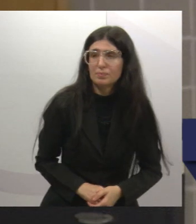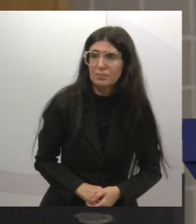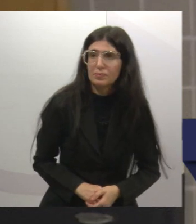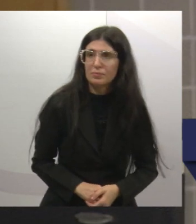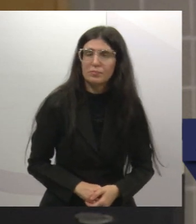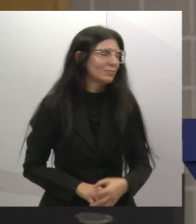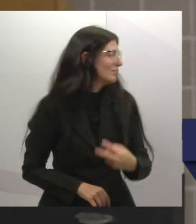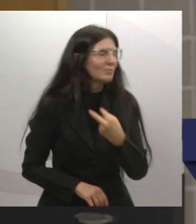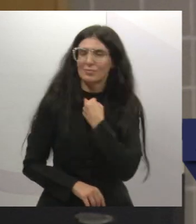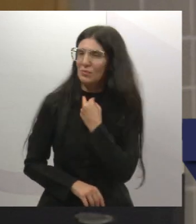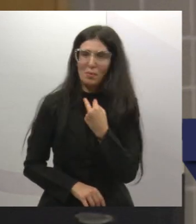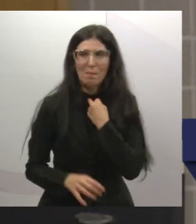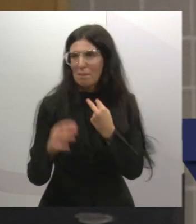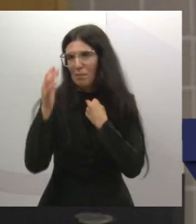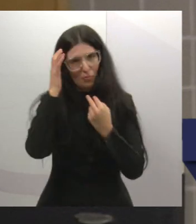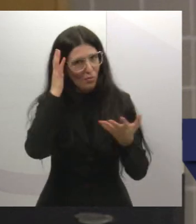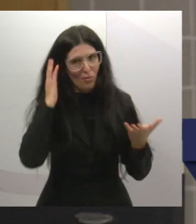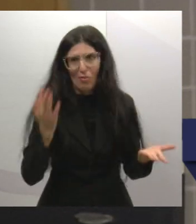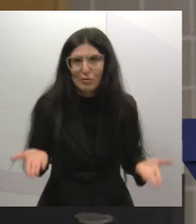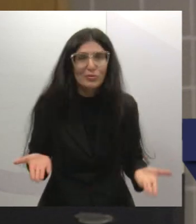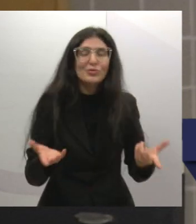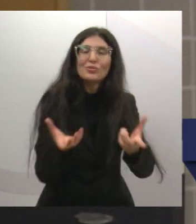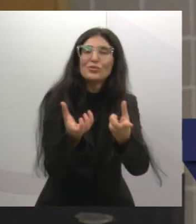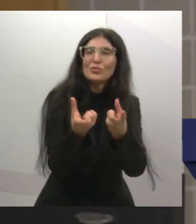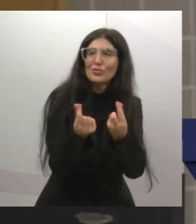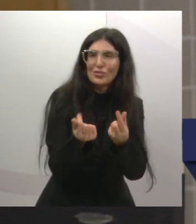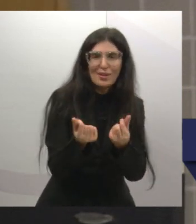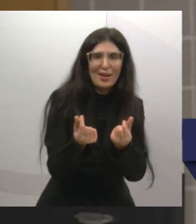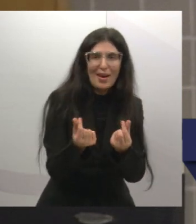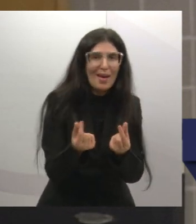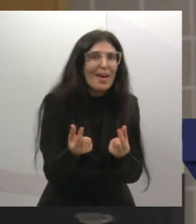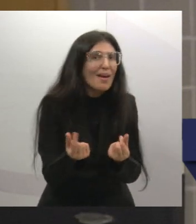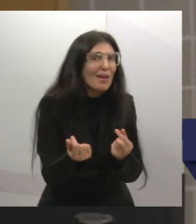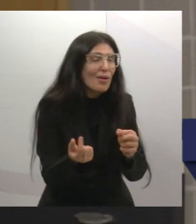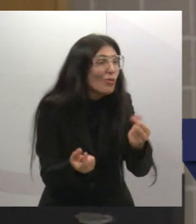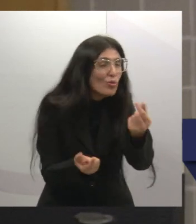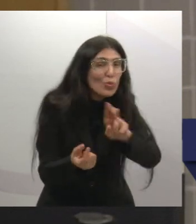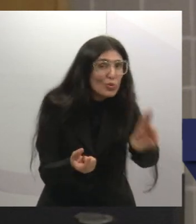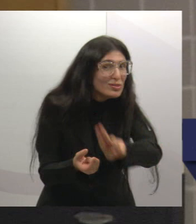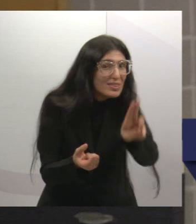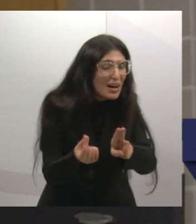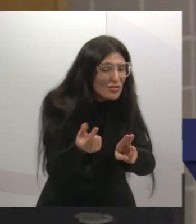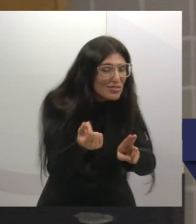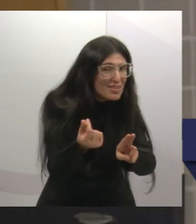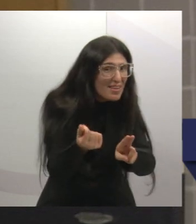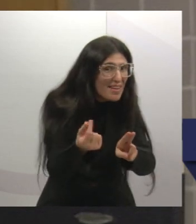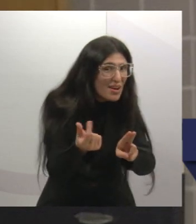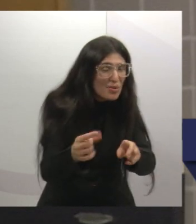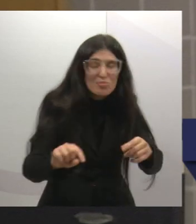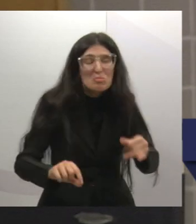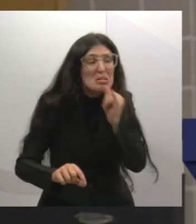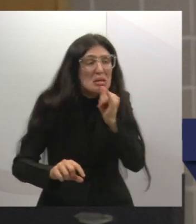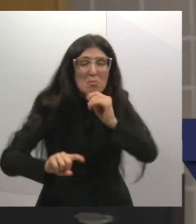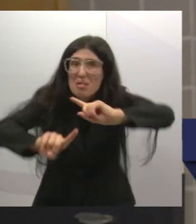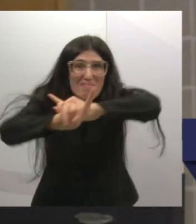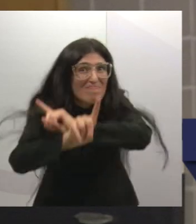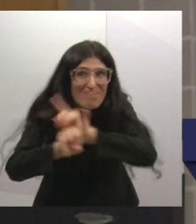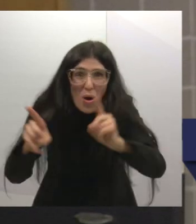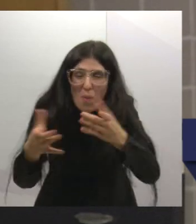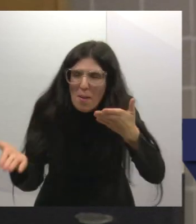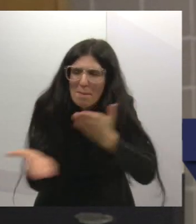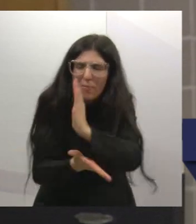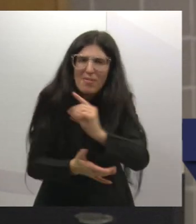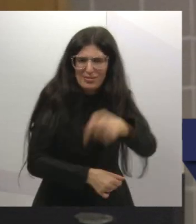Não pode ser executado valor que não foi aprovado por essa Câmara. Esse valor aqui é o valor que está